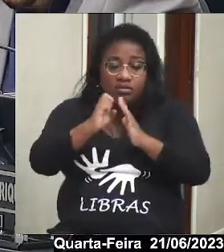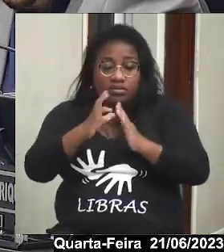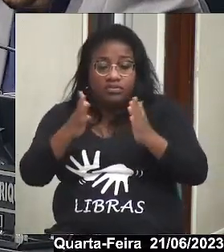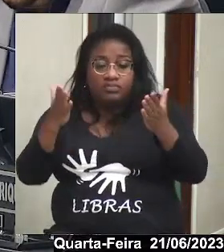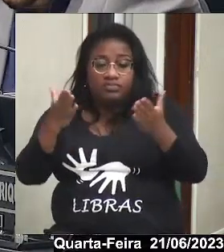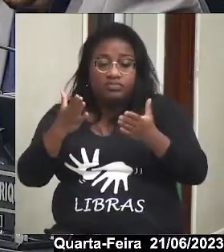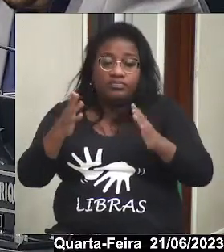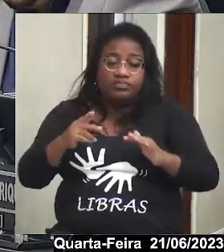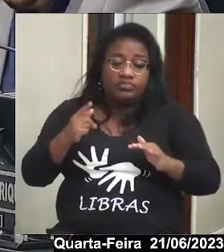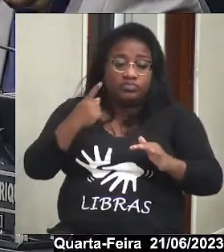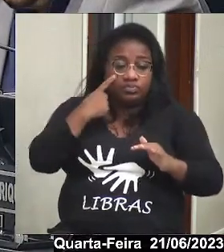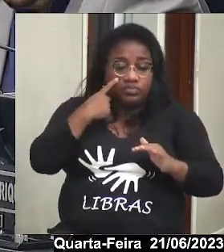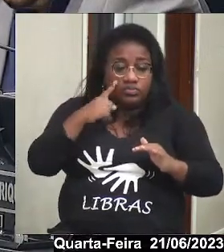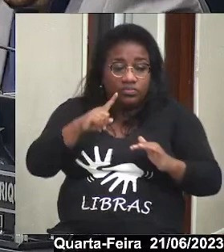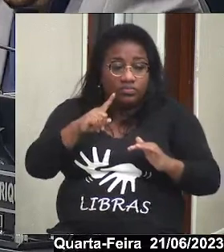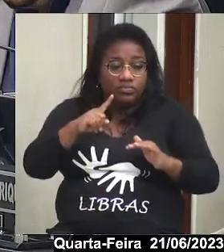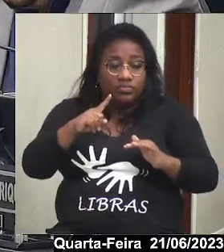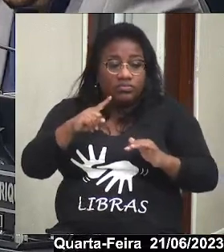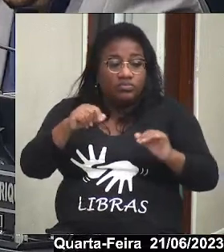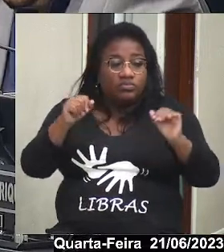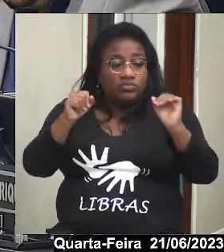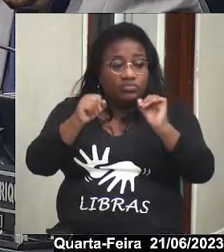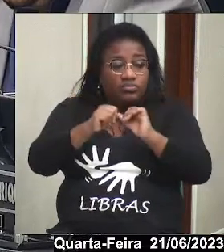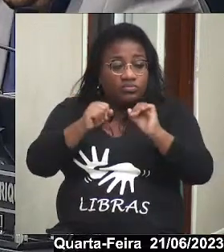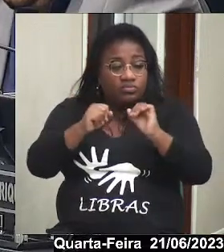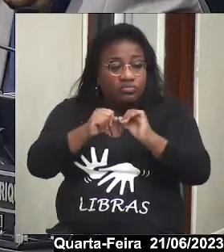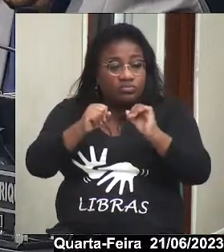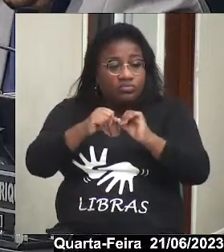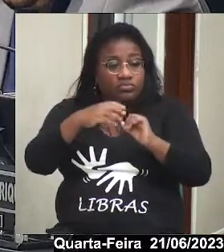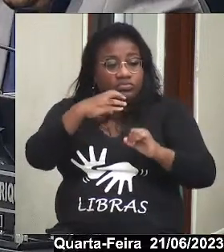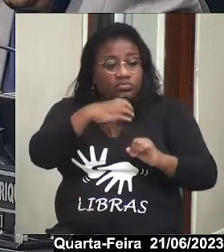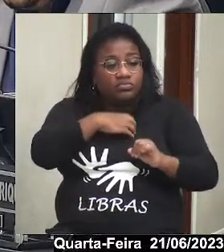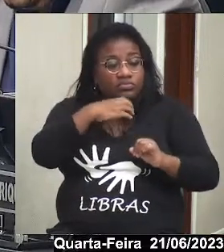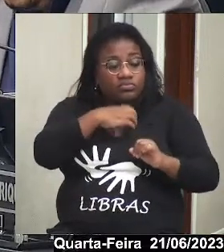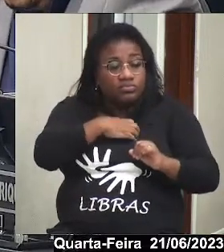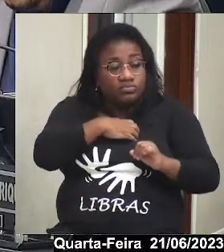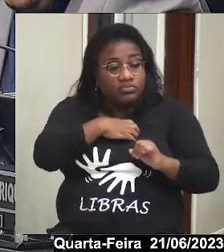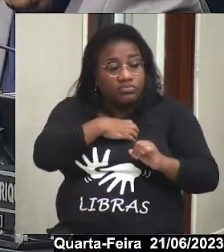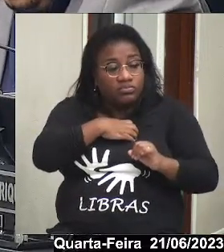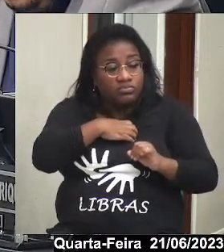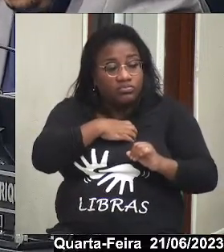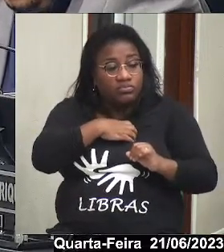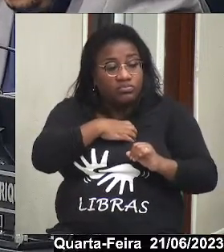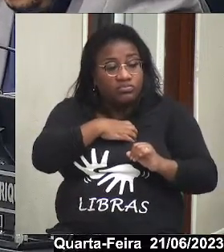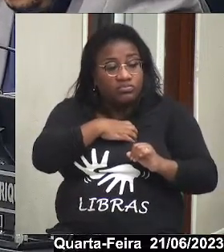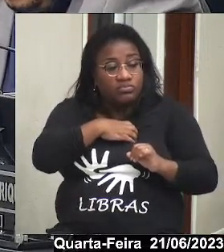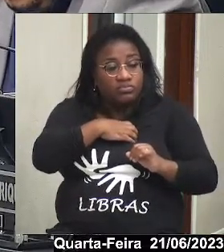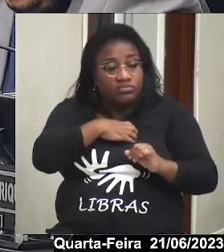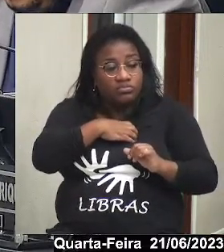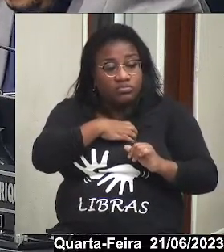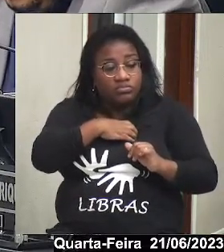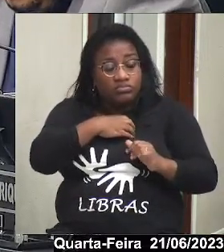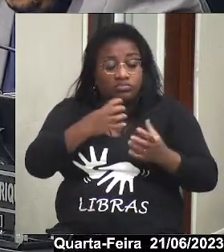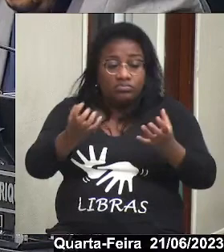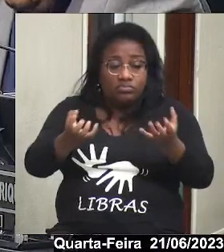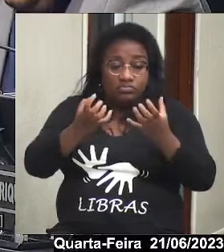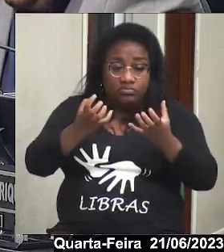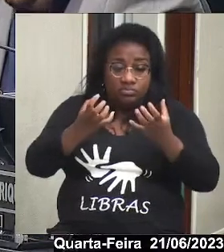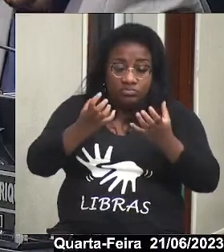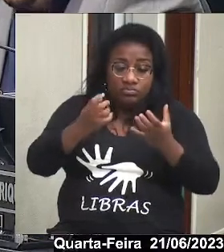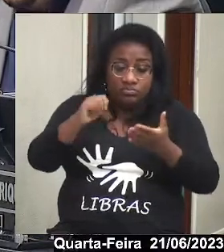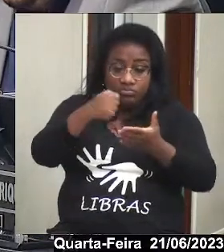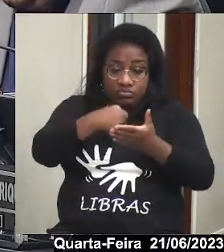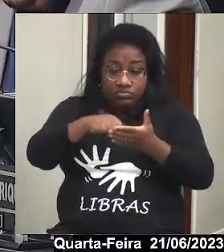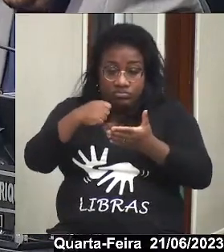último minuto, para a gente fazer as coisas da forma como tem que ser feita embaixo da lei. E quero aqui lembrar que